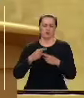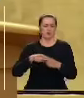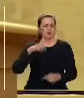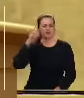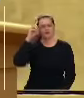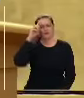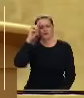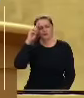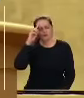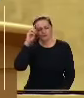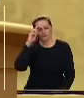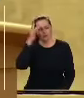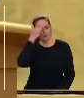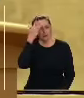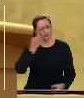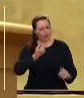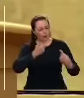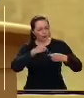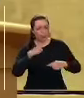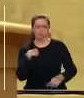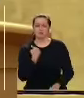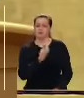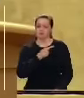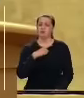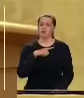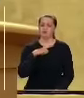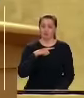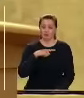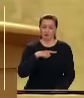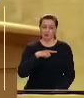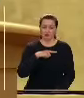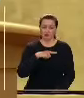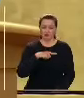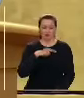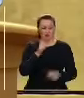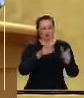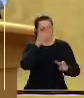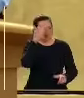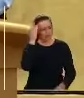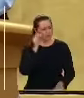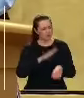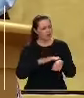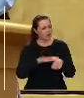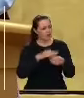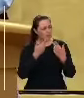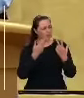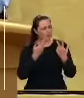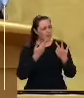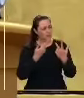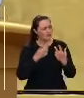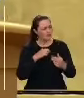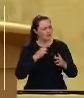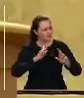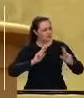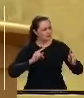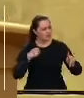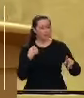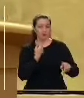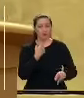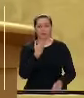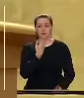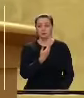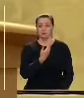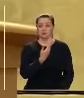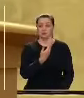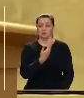tem gente contrariando a gente, todo dia tem gente que faz o que a gente não espera, faz uma coisa. Então, quando as pessoas ao seu redor